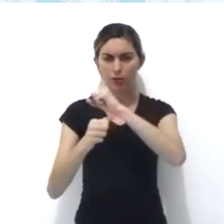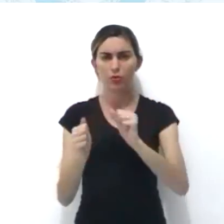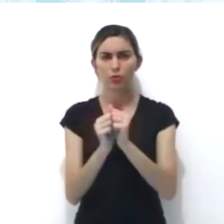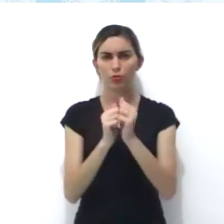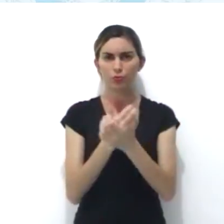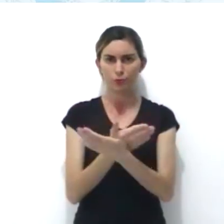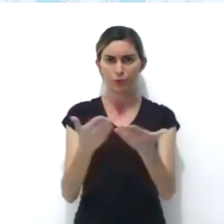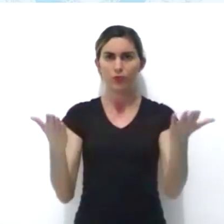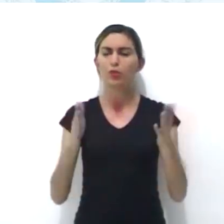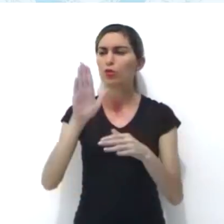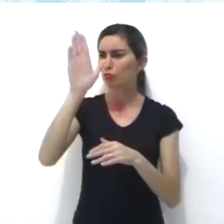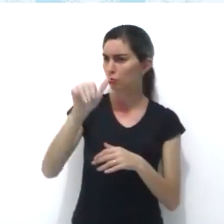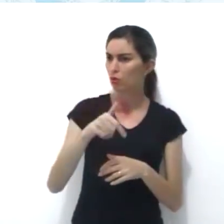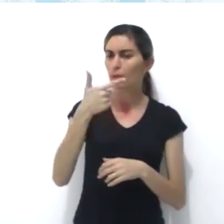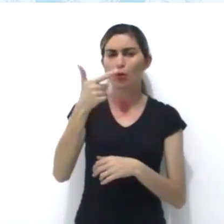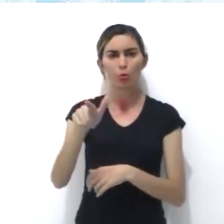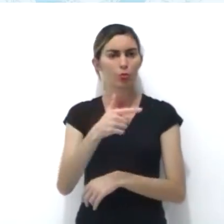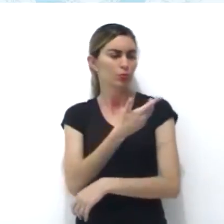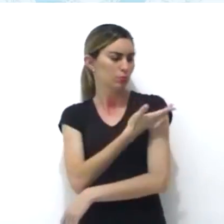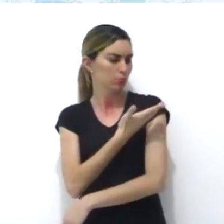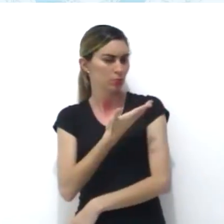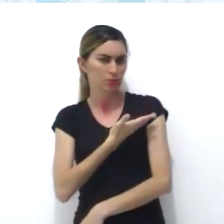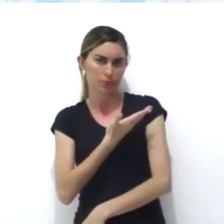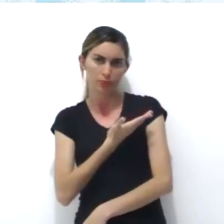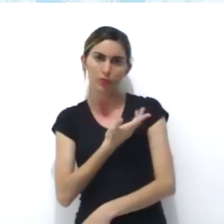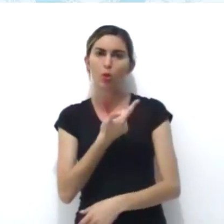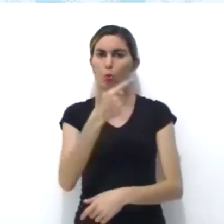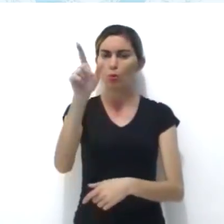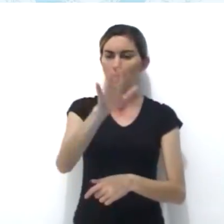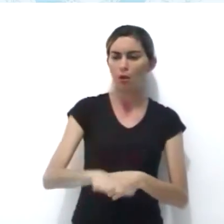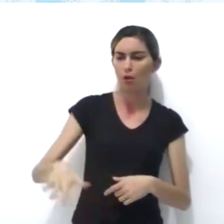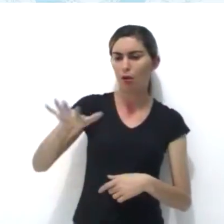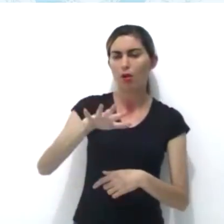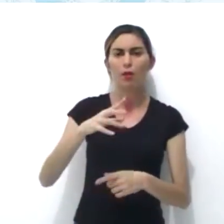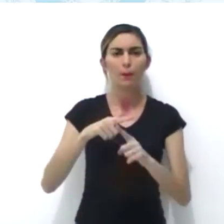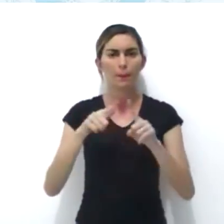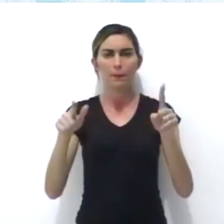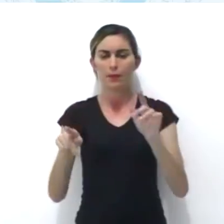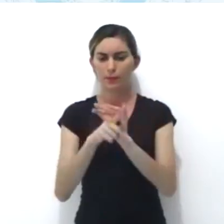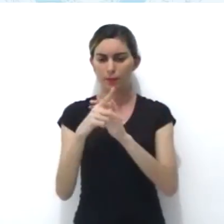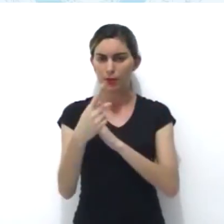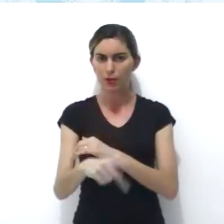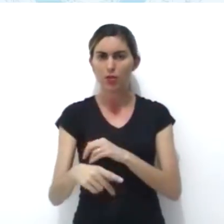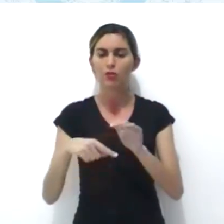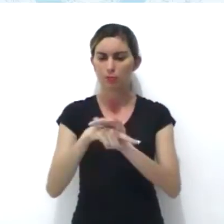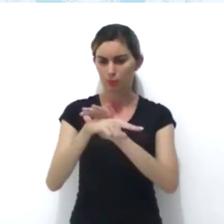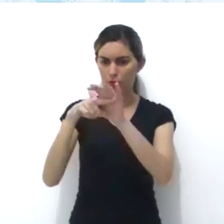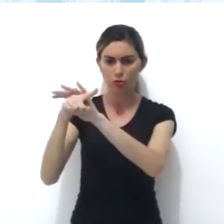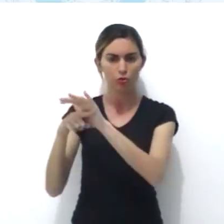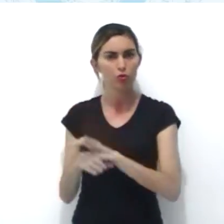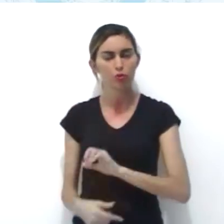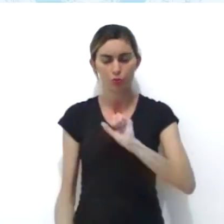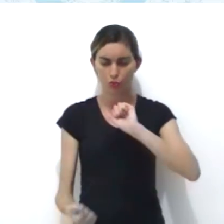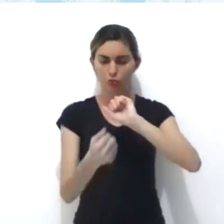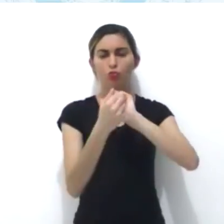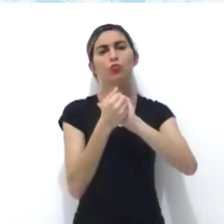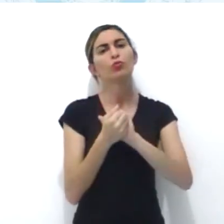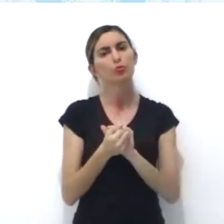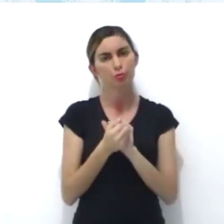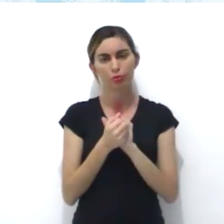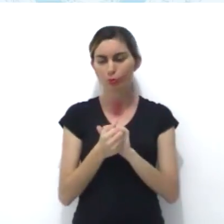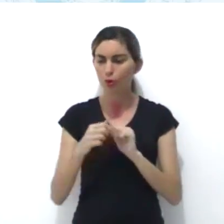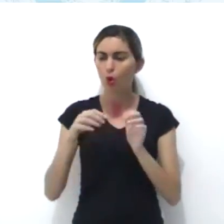com vocês. Então, eu chamo um outro colega que é de uma outra área, mas que diz respeito à pesquisa